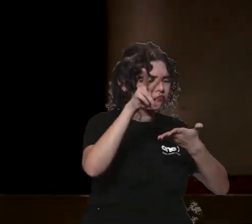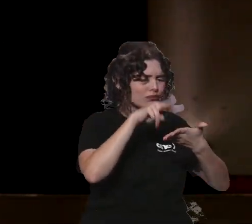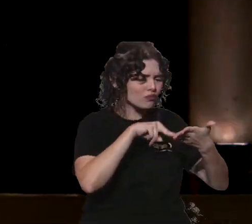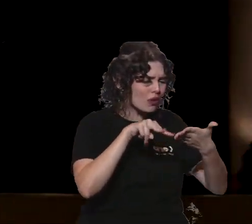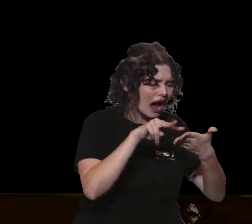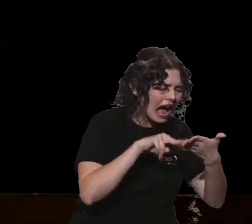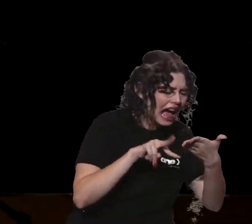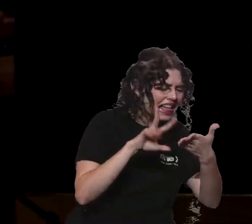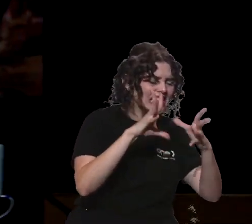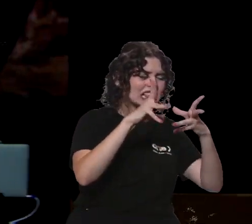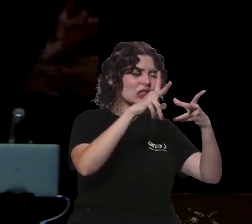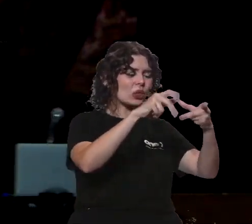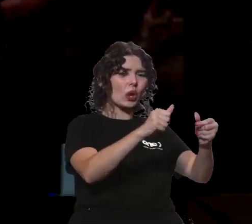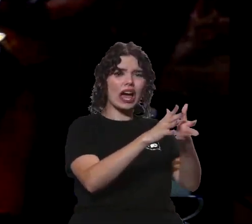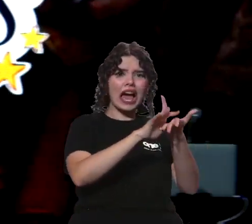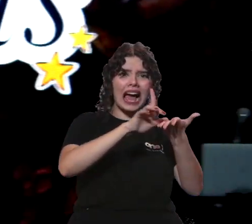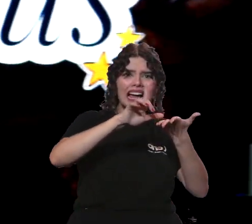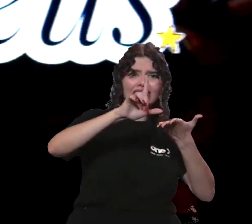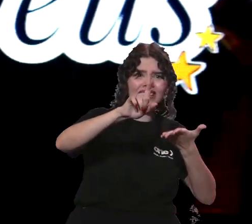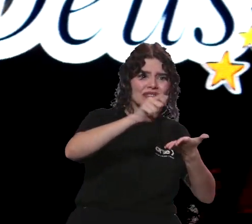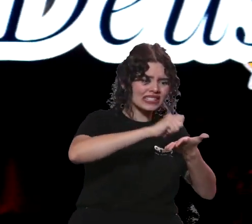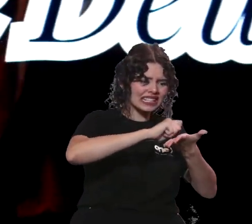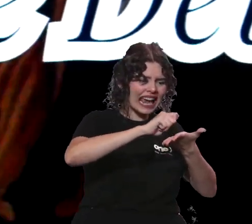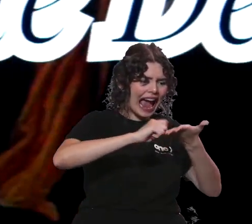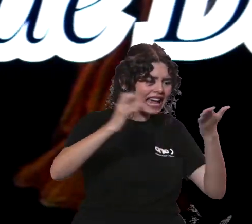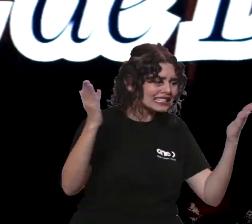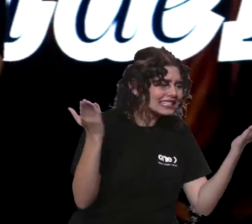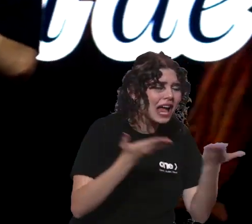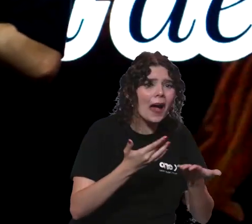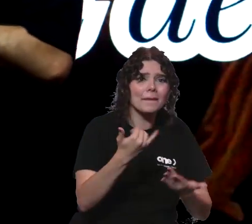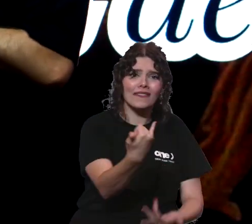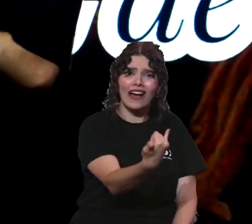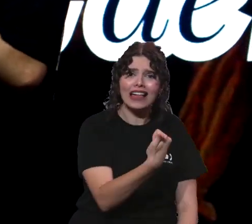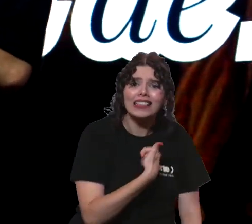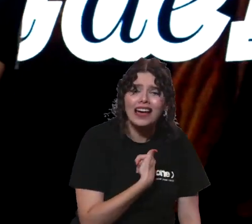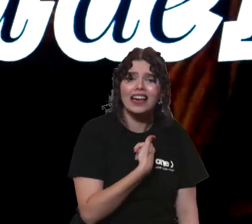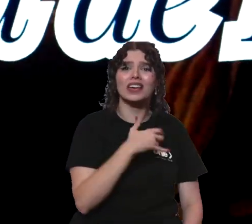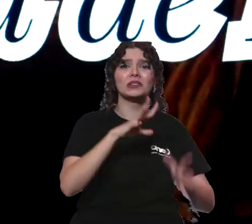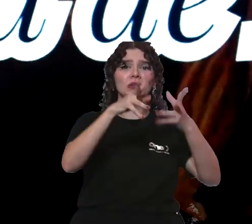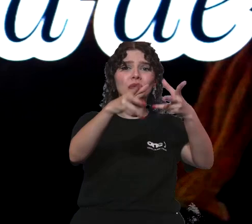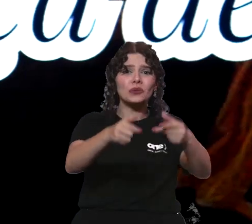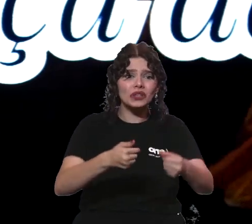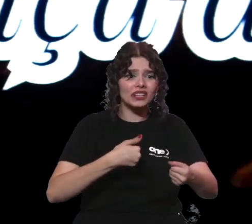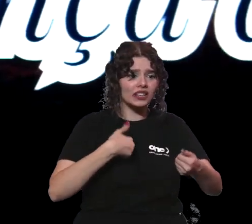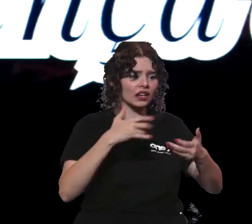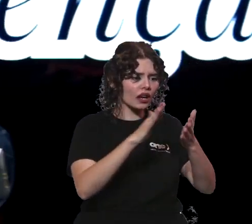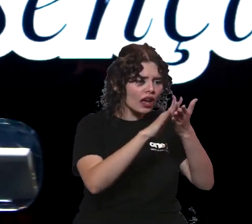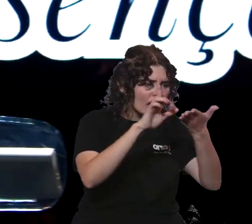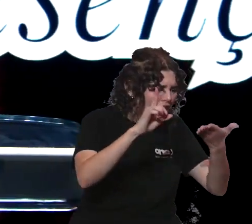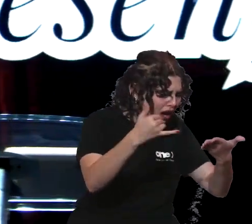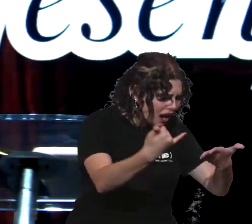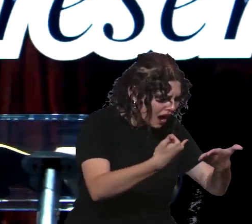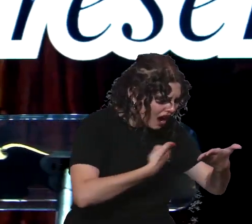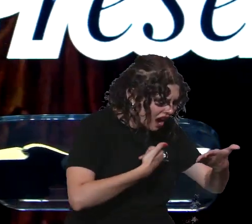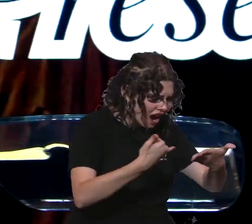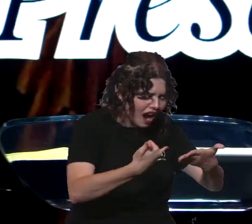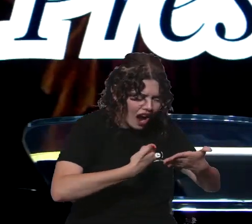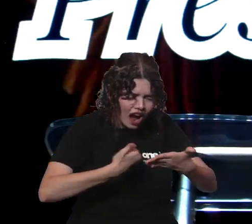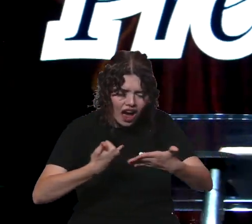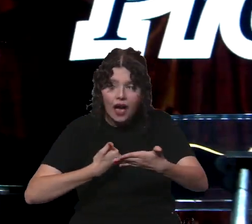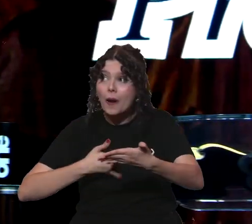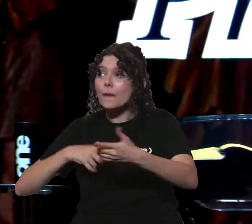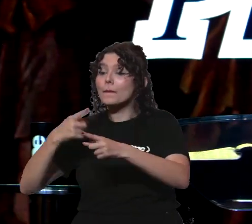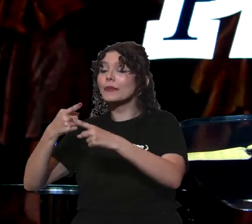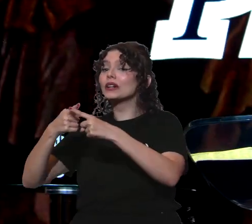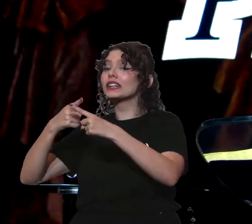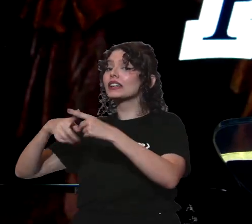Bíblia tinha sido escrita naquele momento para falar comigo. Tudo que eu passava estava descrito na Bíblia, porque a presença de Deus